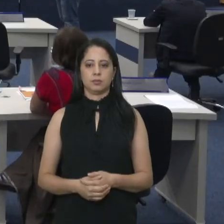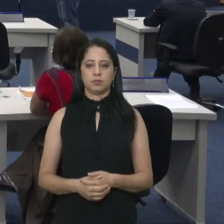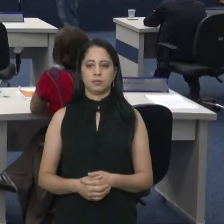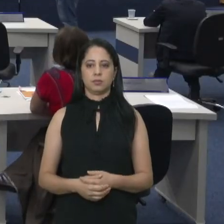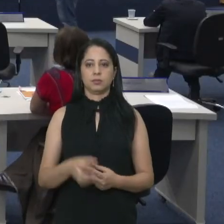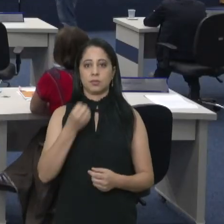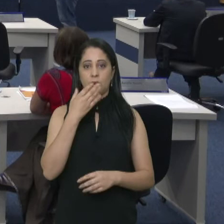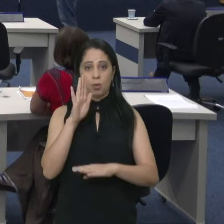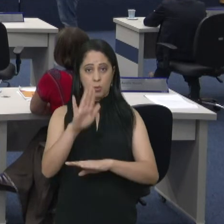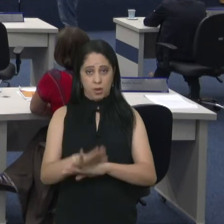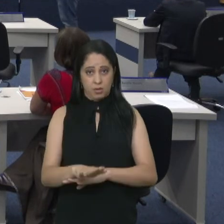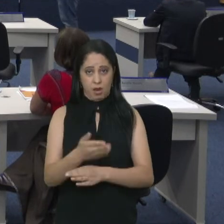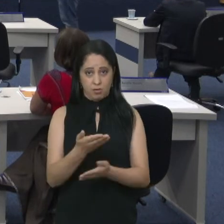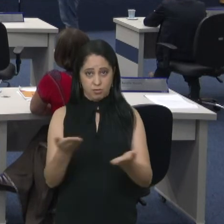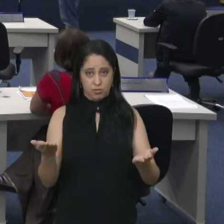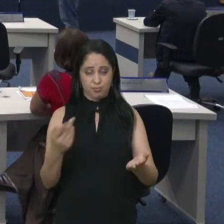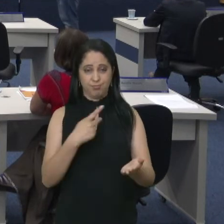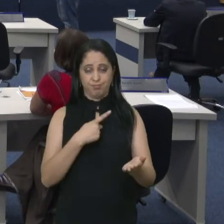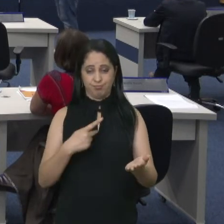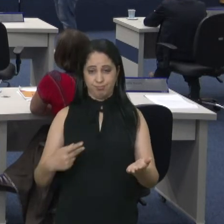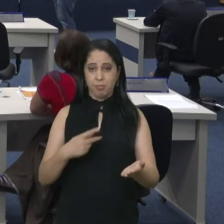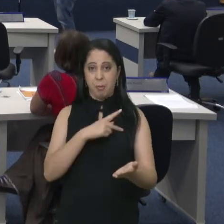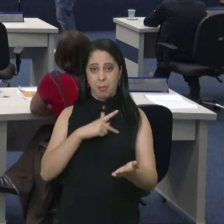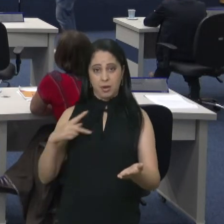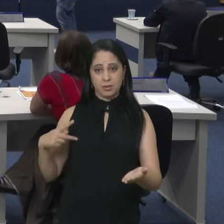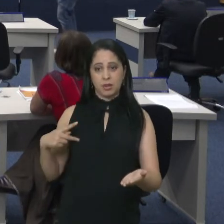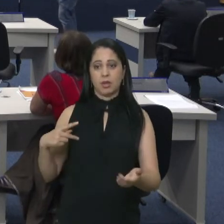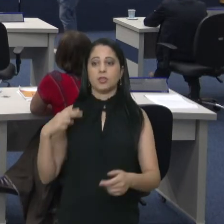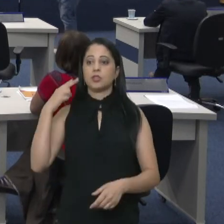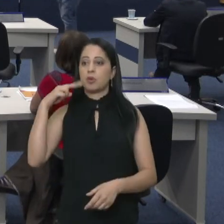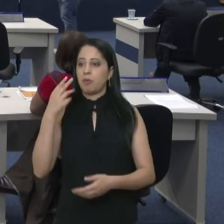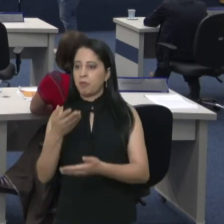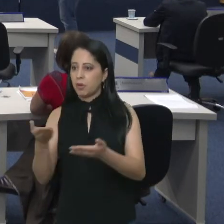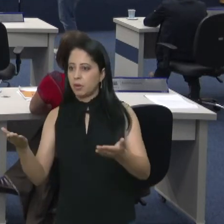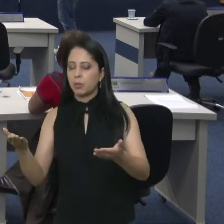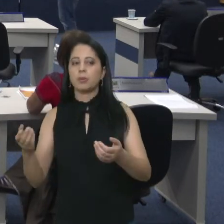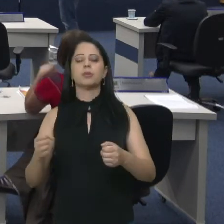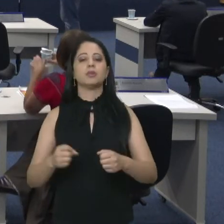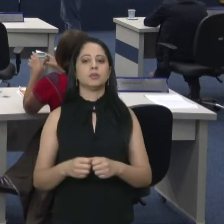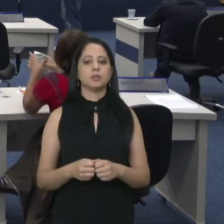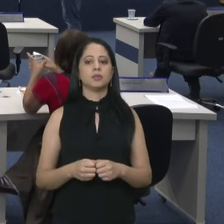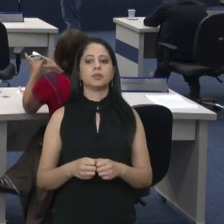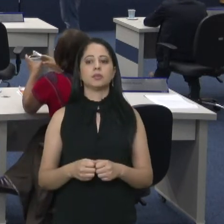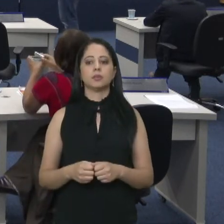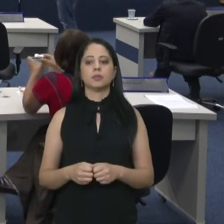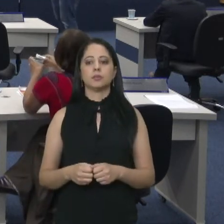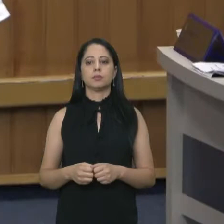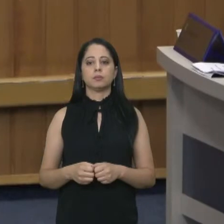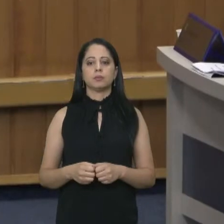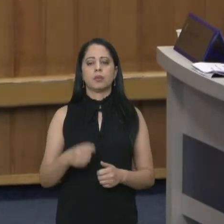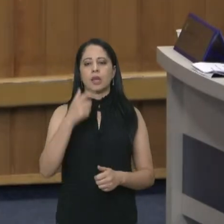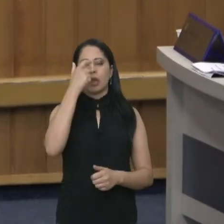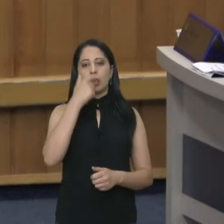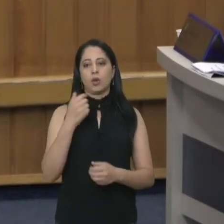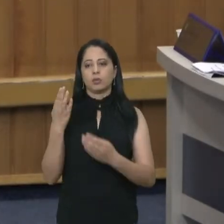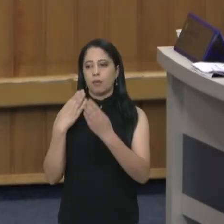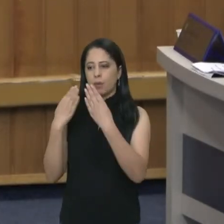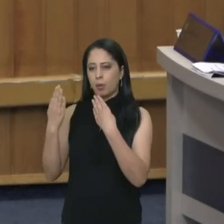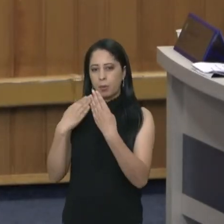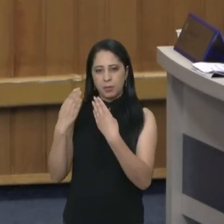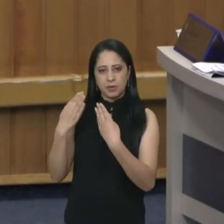Boa tarde, senhor presidente, vereadoras, vereadores. Senhor presidente, estava aqui conversando agora com o